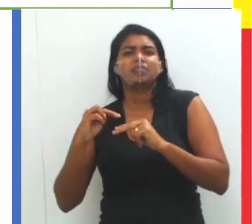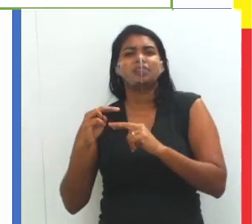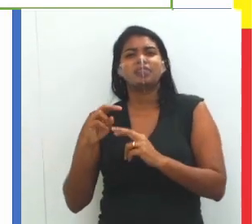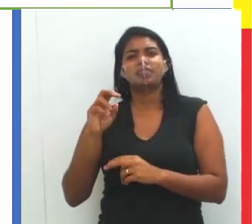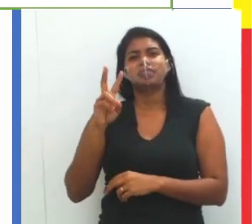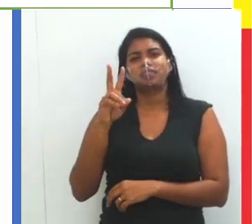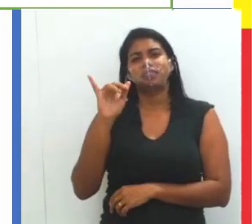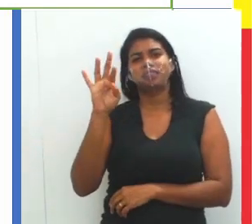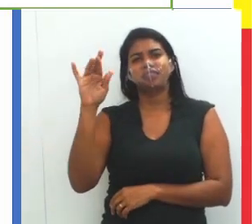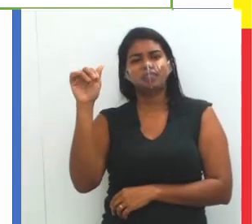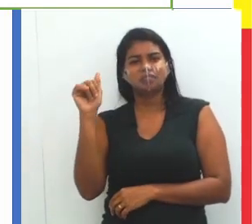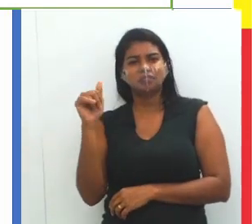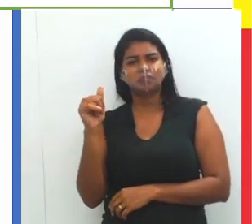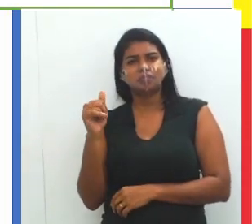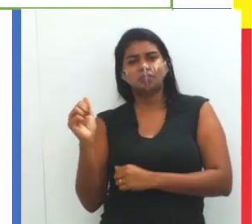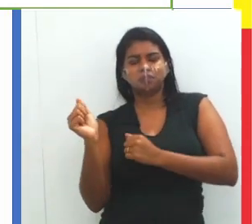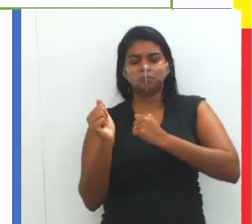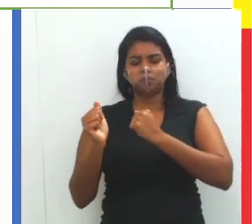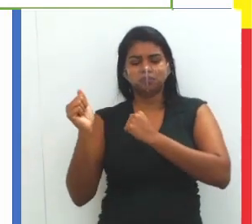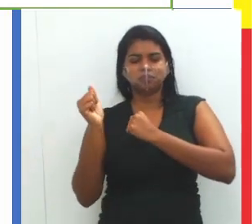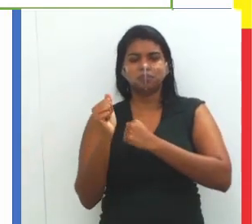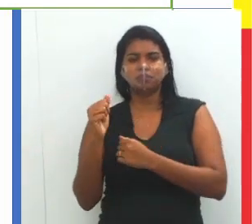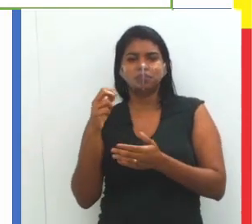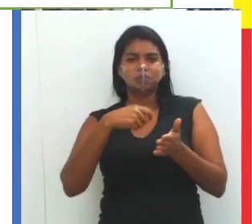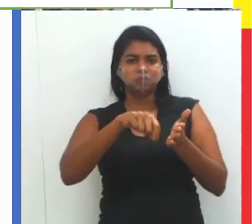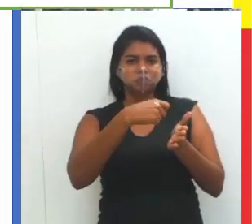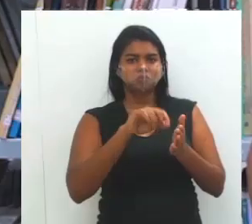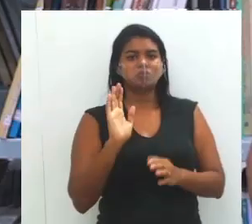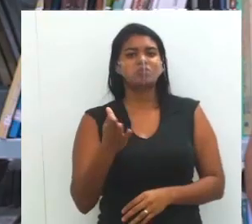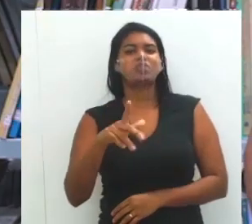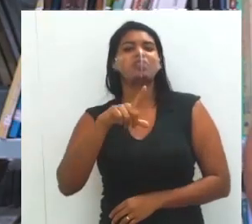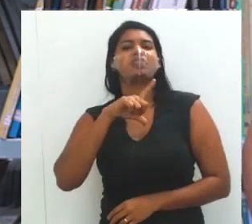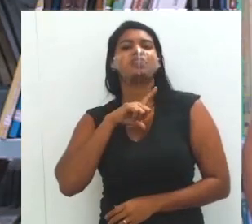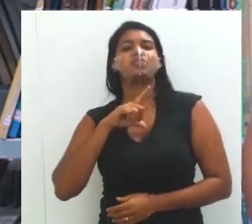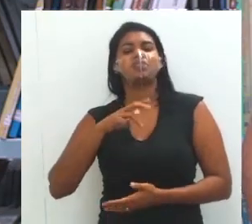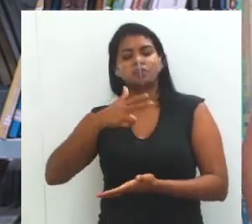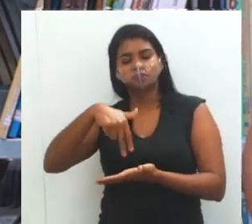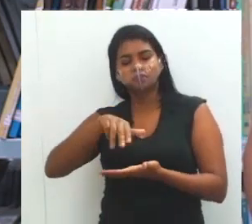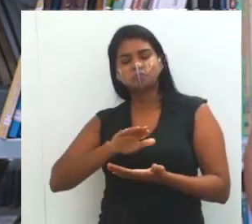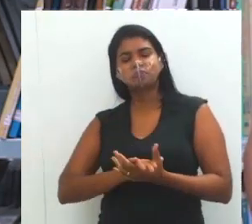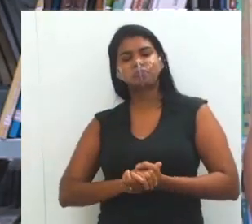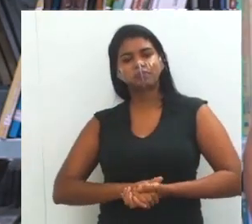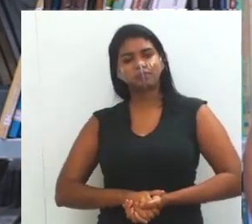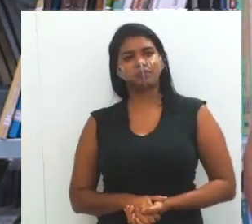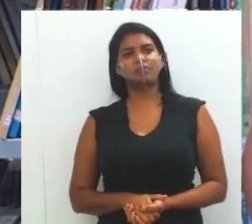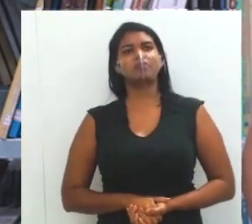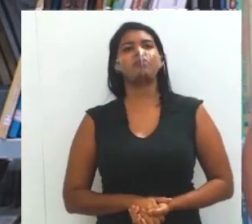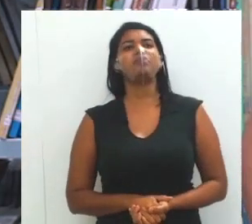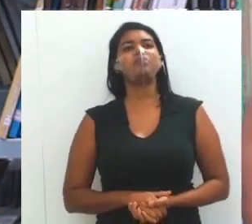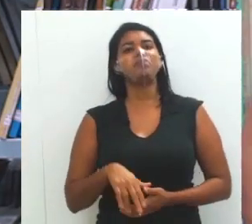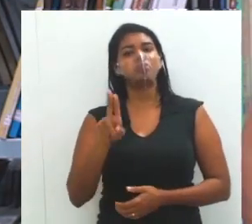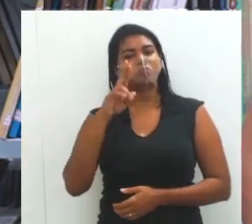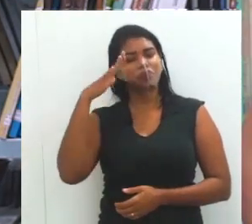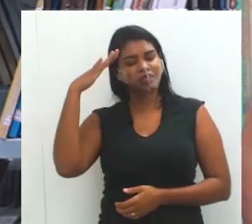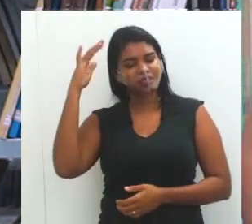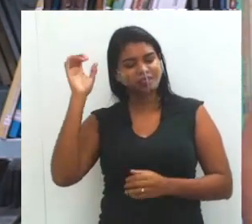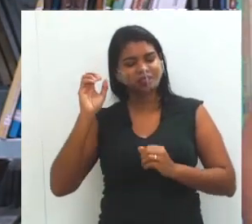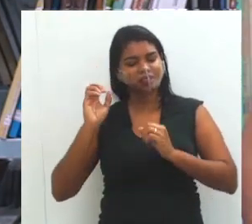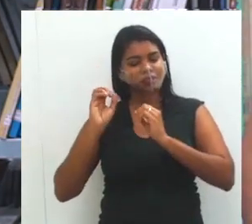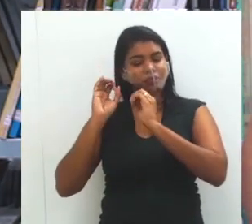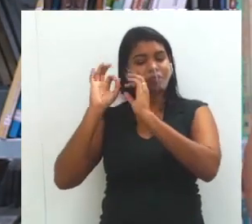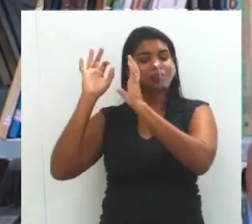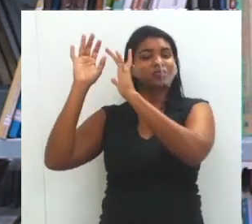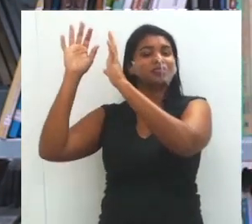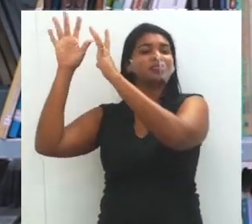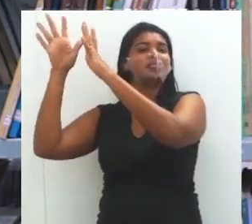e Vira e Mexe, um chamego de sua autoria. Ele já está se tornando esse nome, já está